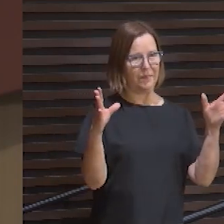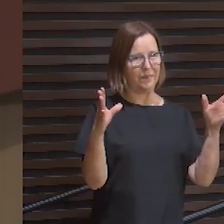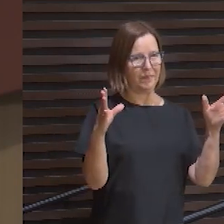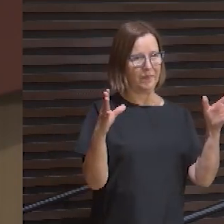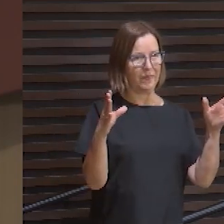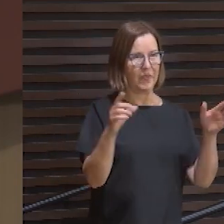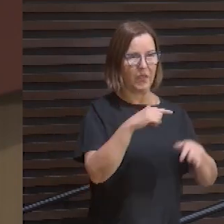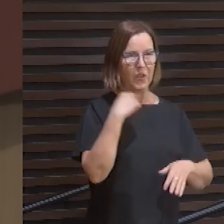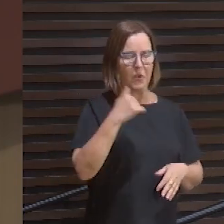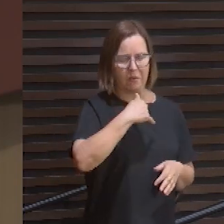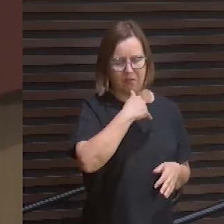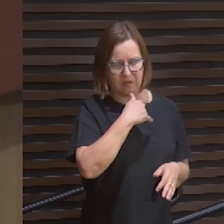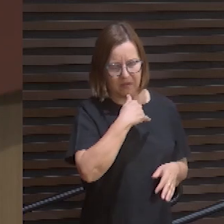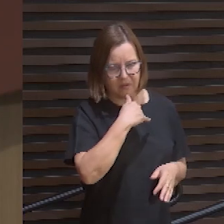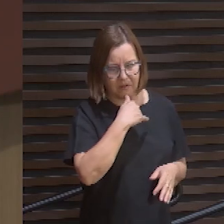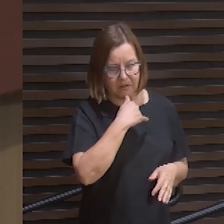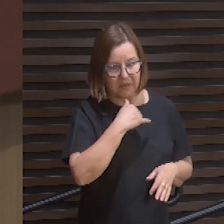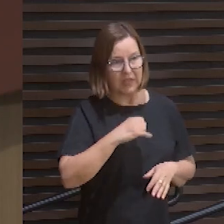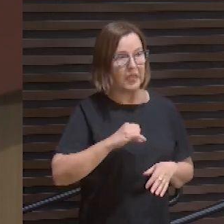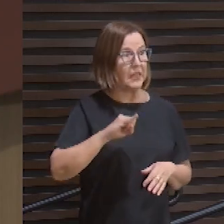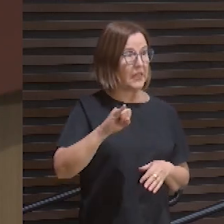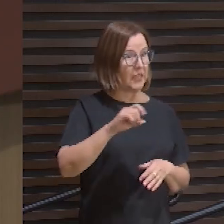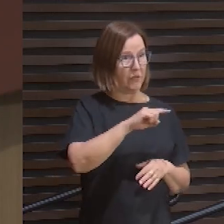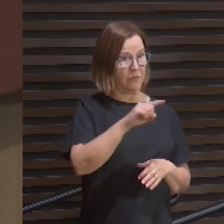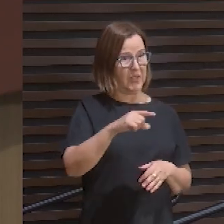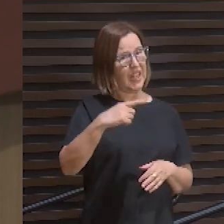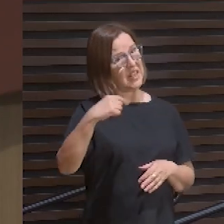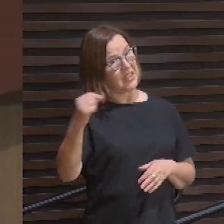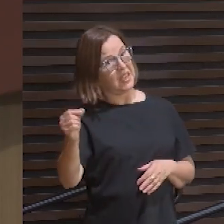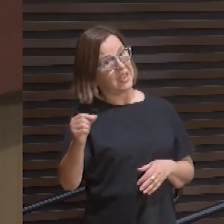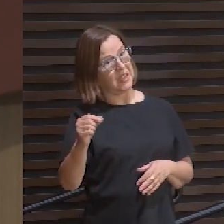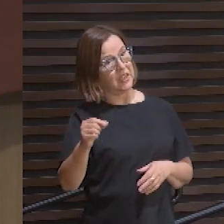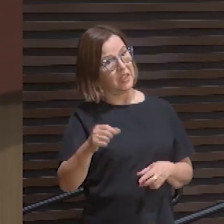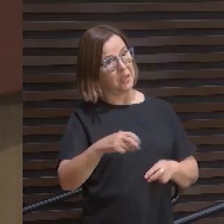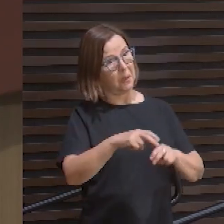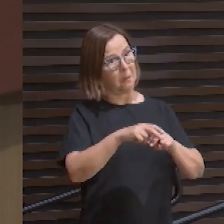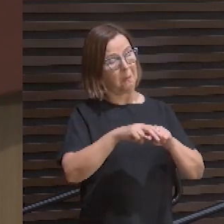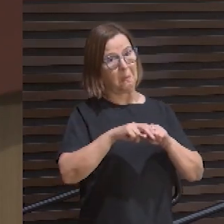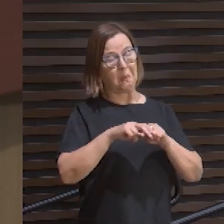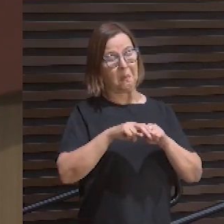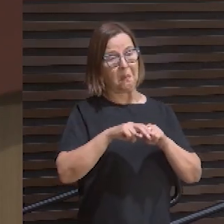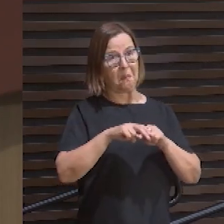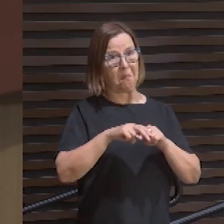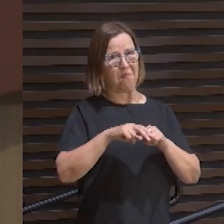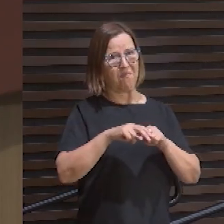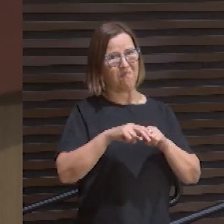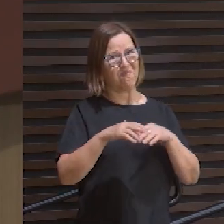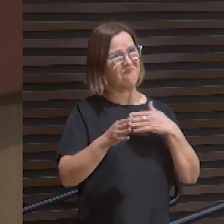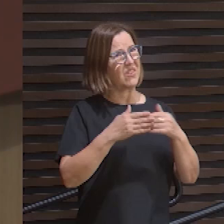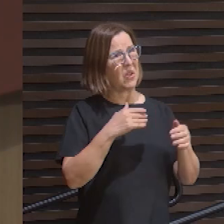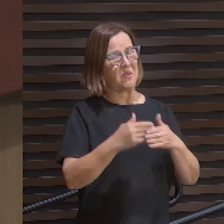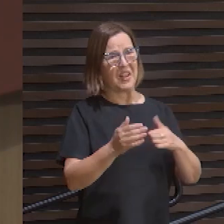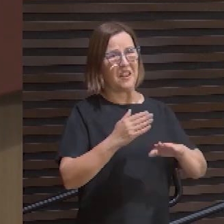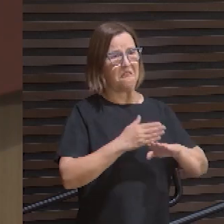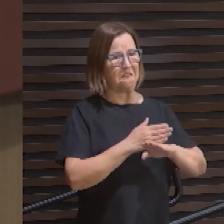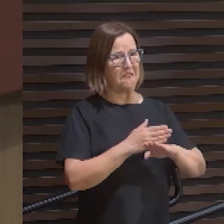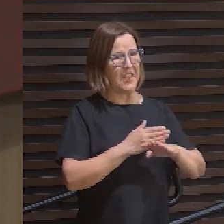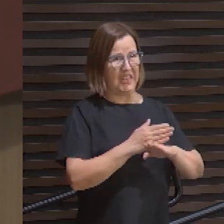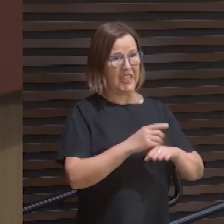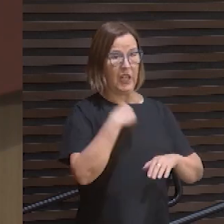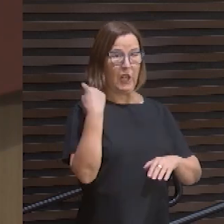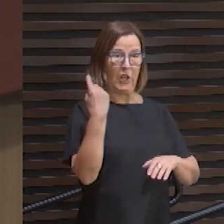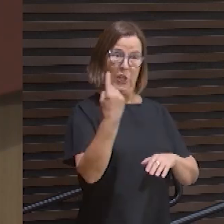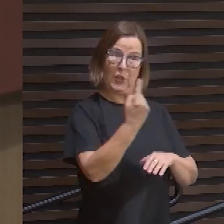Ficamos tristes se você sair por alguma ferida que nós tenhamos marcado